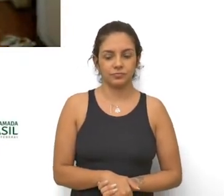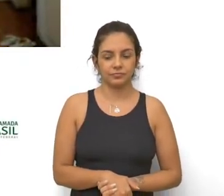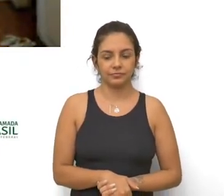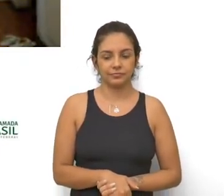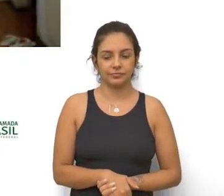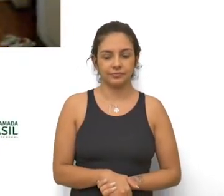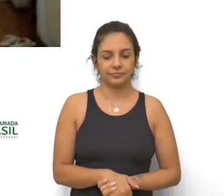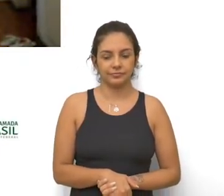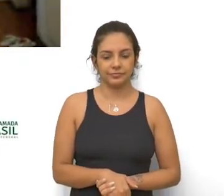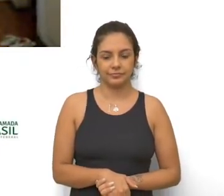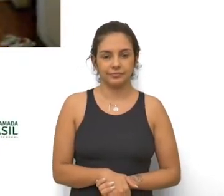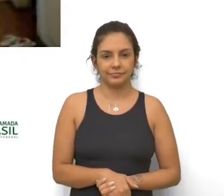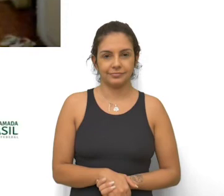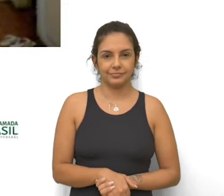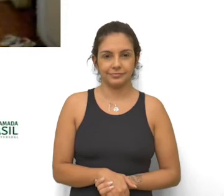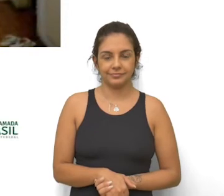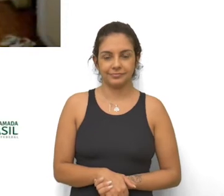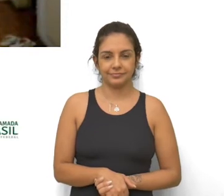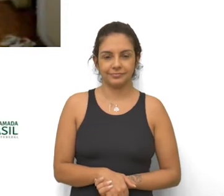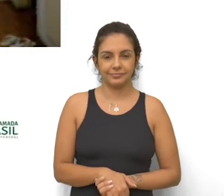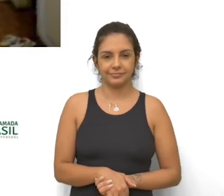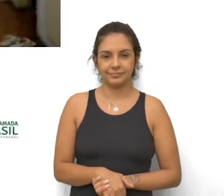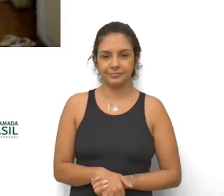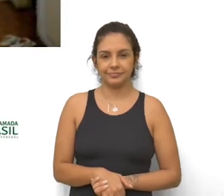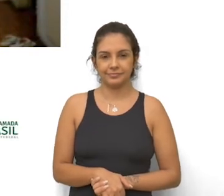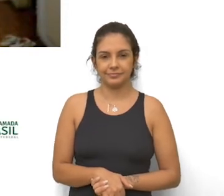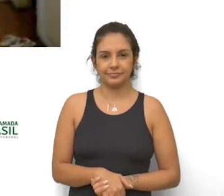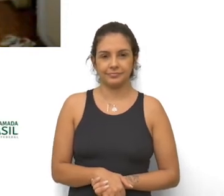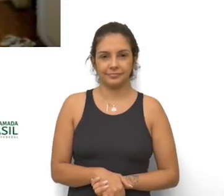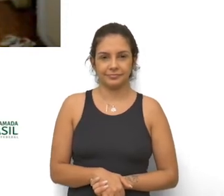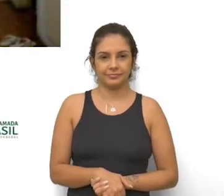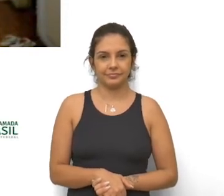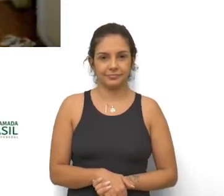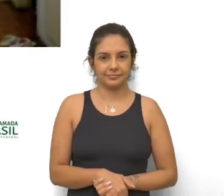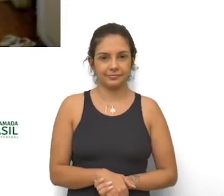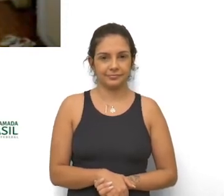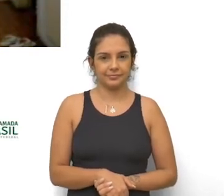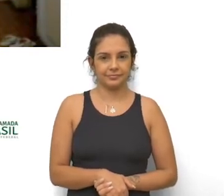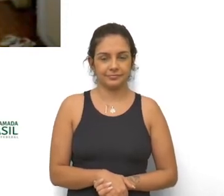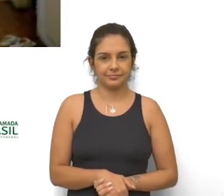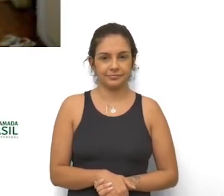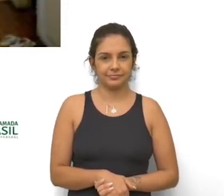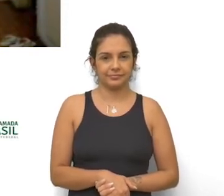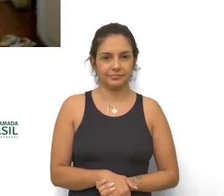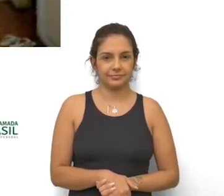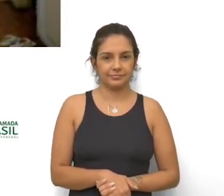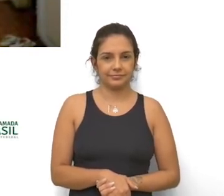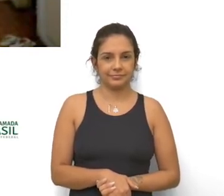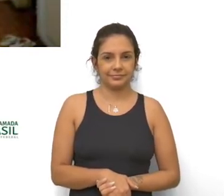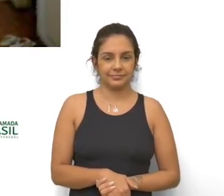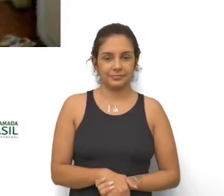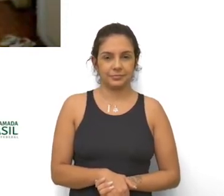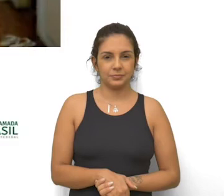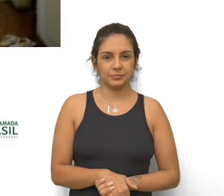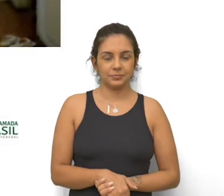Que a pandemia maravilhosa. Estou numa gravação de um programa. Um beijo. E prosseguir.